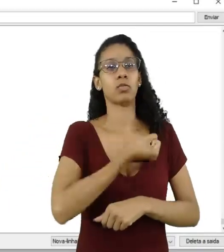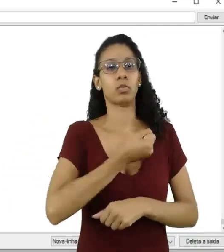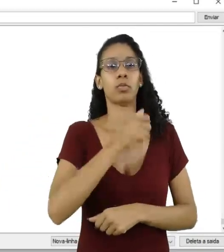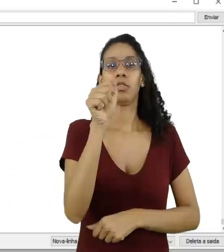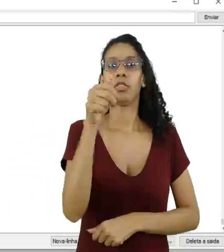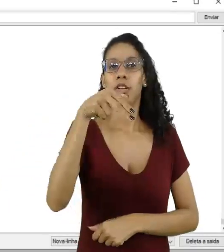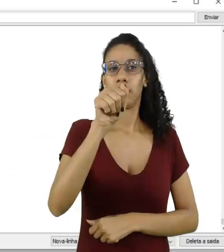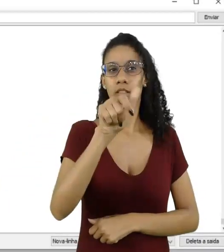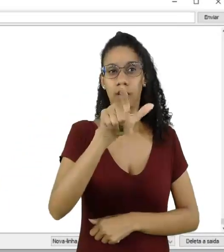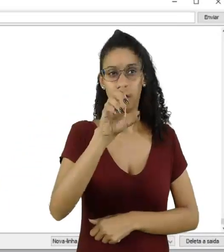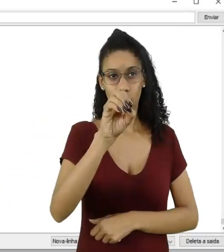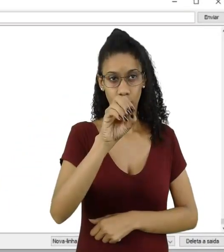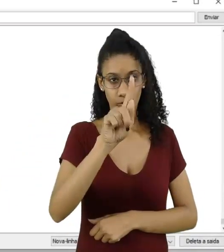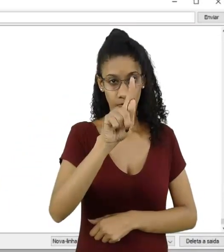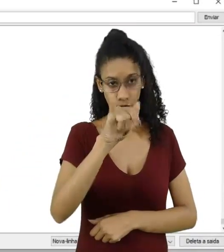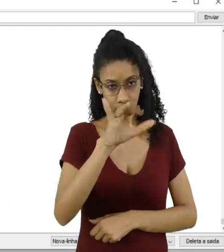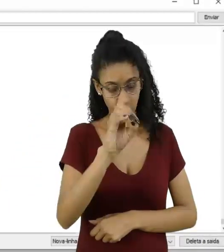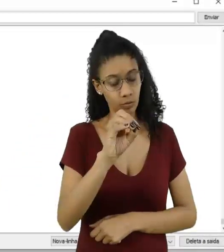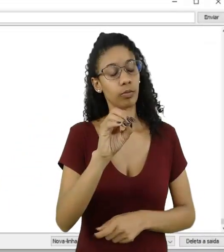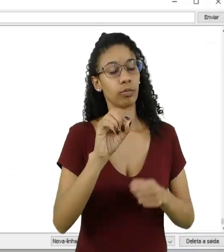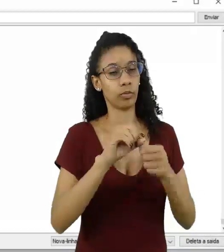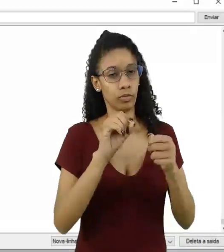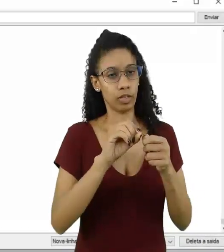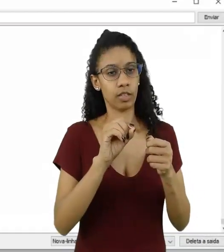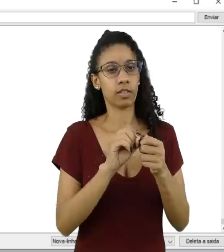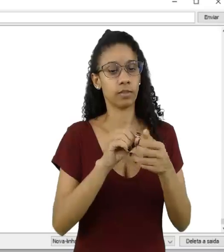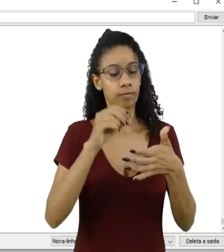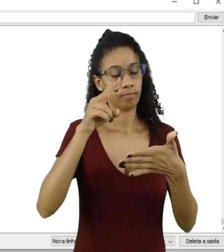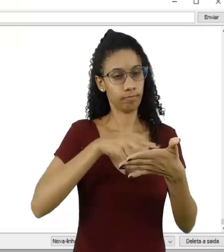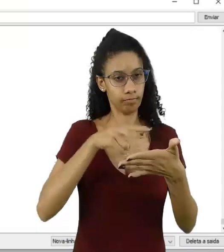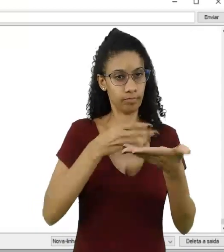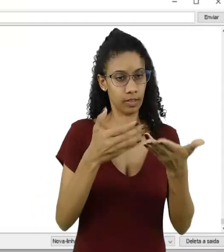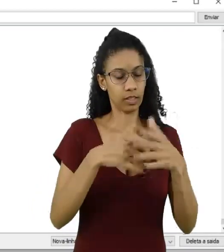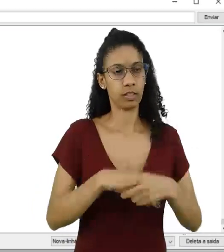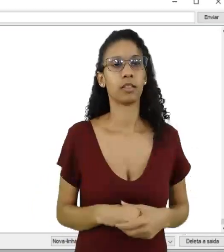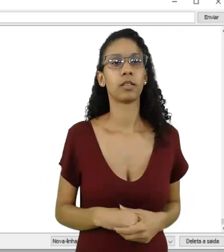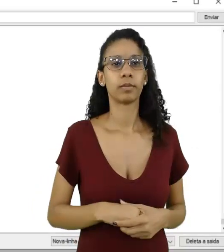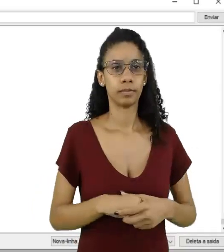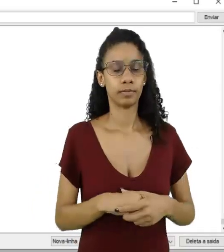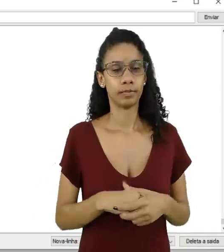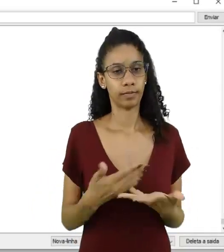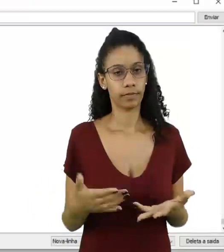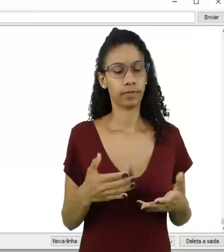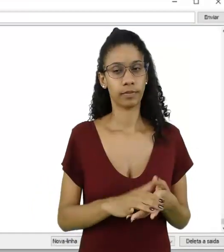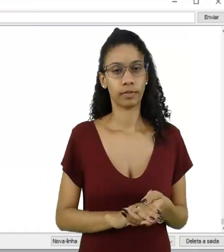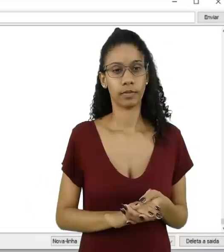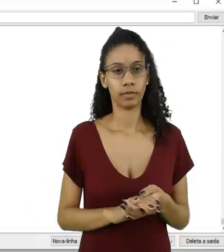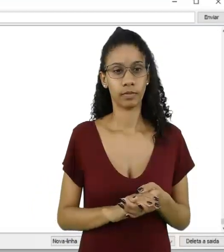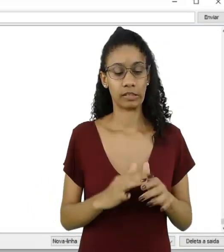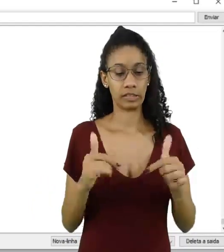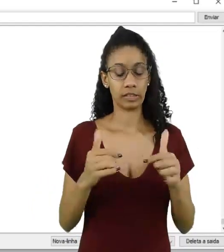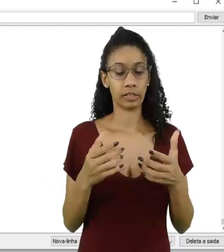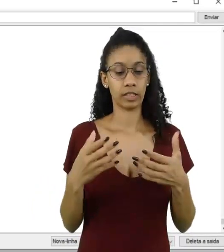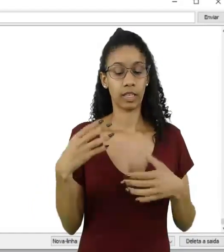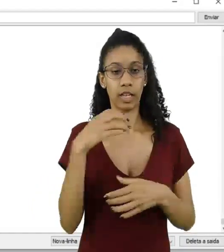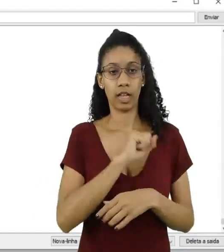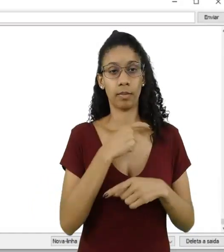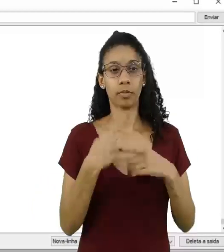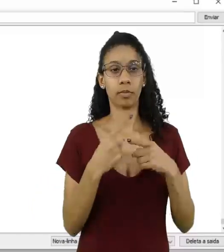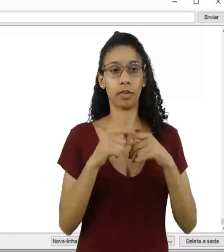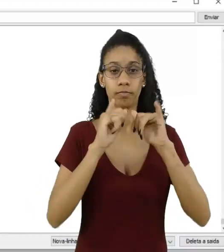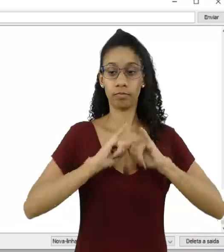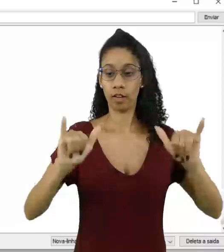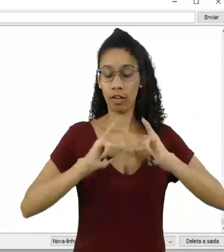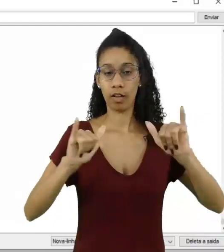esse valor analógico que eu estou lendo. Já que maior é a voltagem que eu vou estar recebendo na minha porta analógica, tá? Esse valor está variando muito